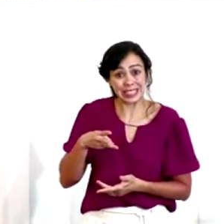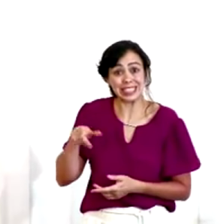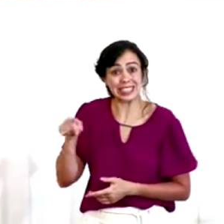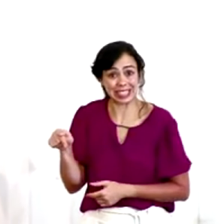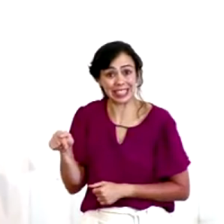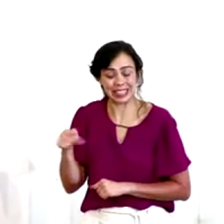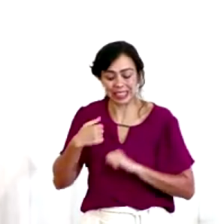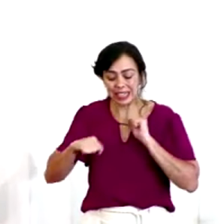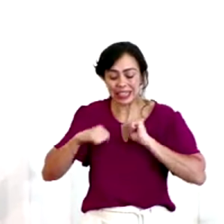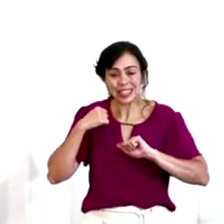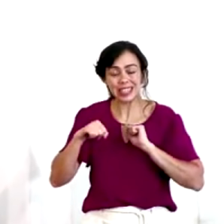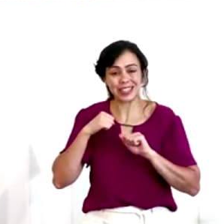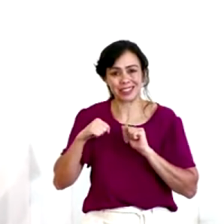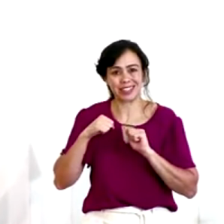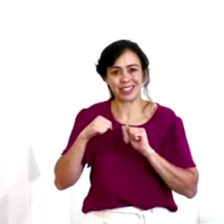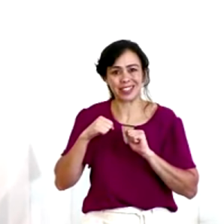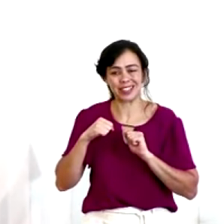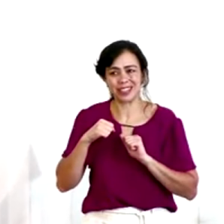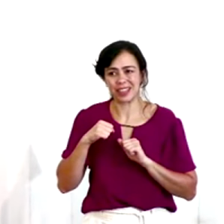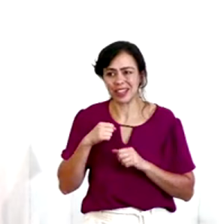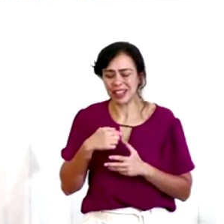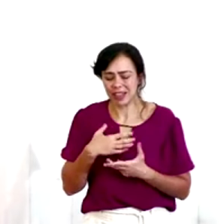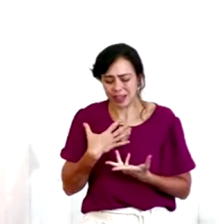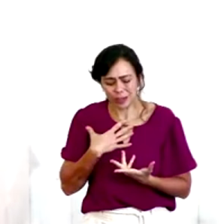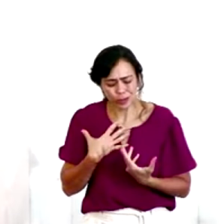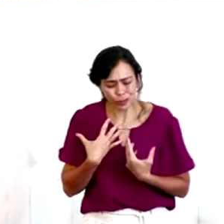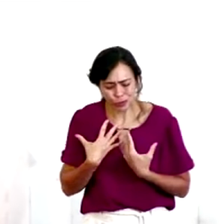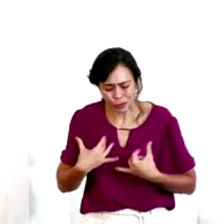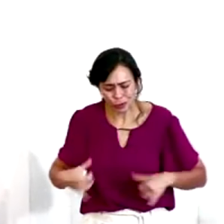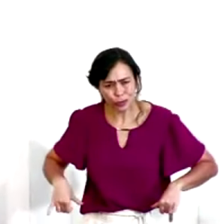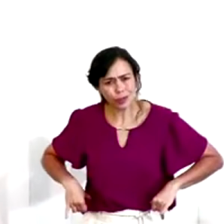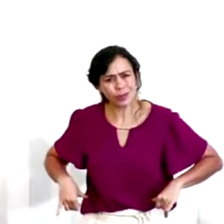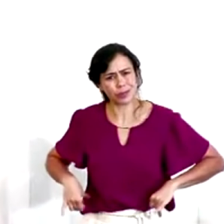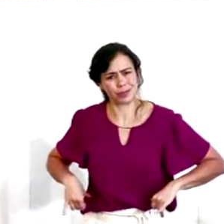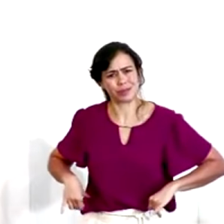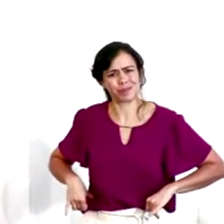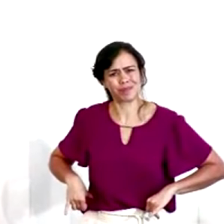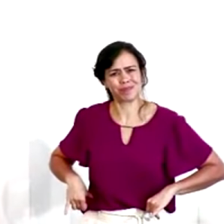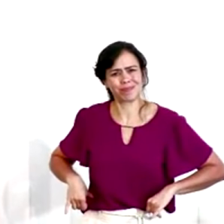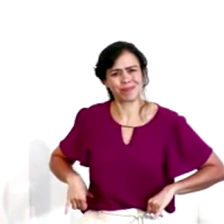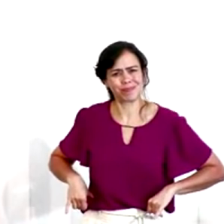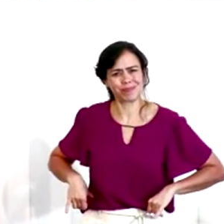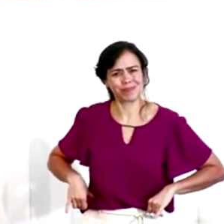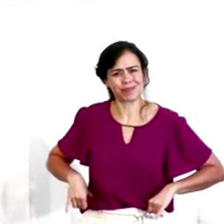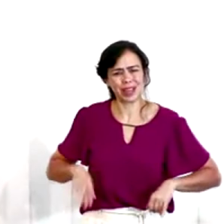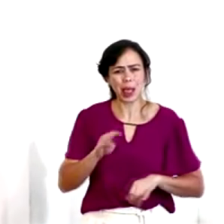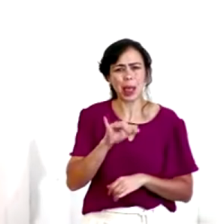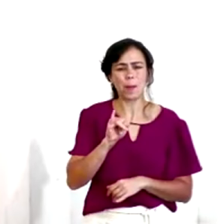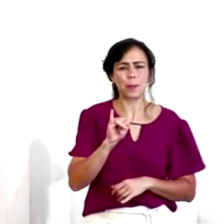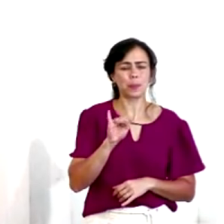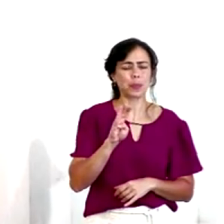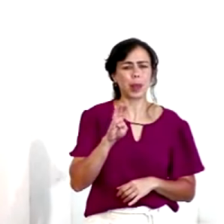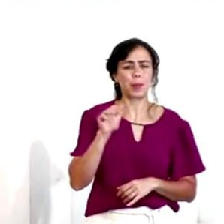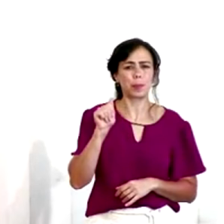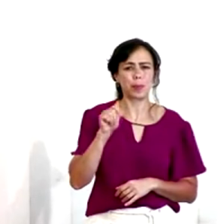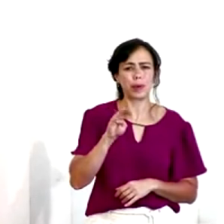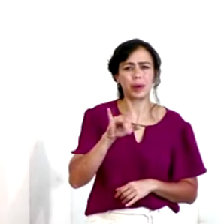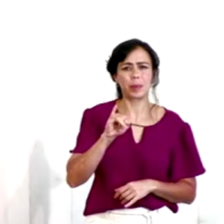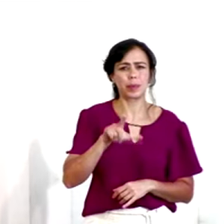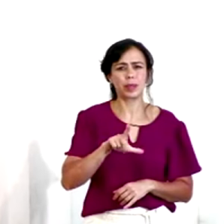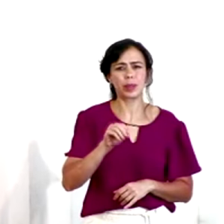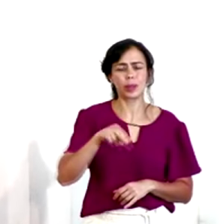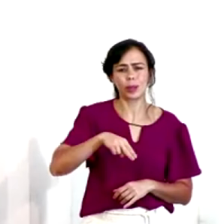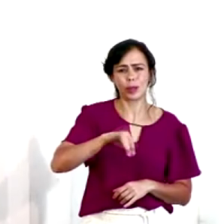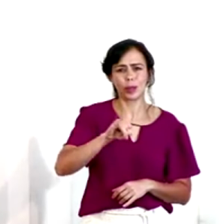quando lemos as margens dos rios da Babilônia. Nós nos assentávamos